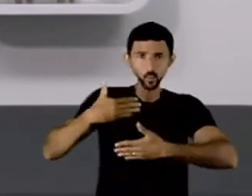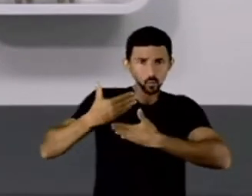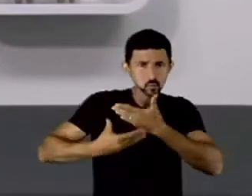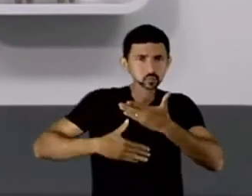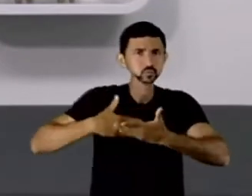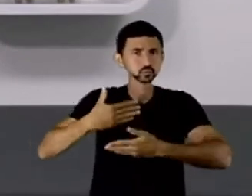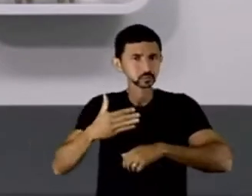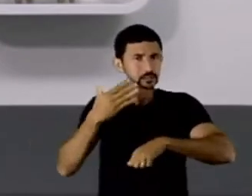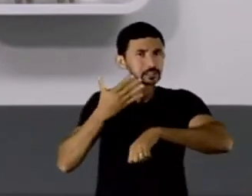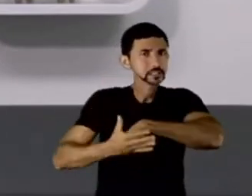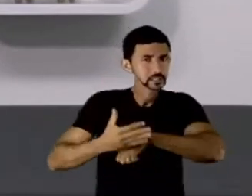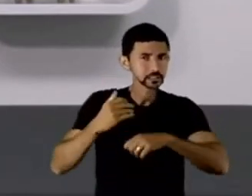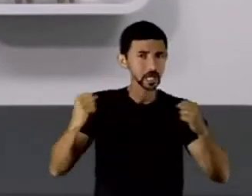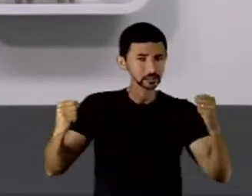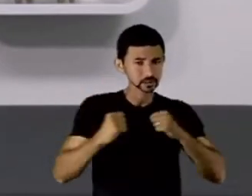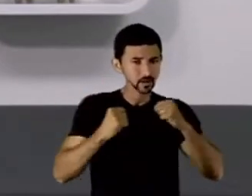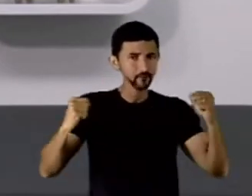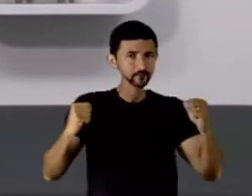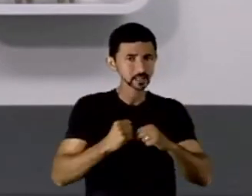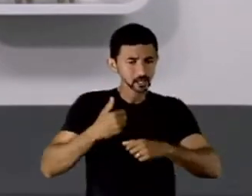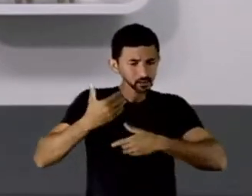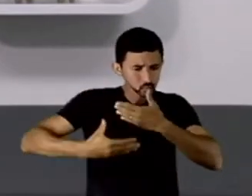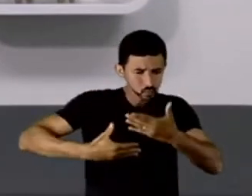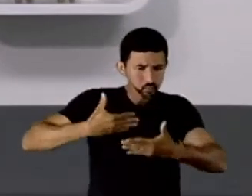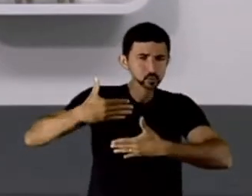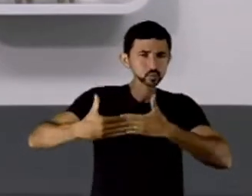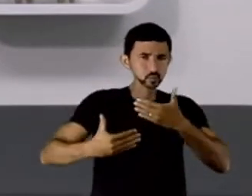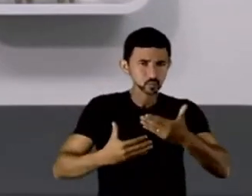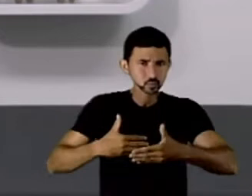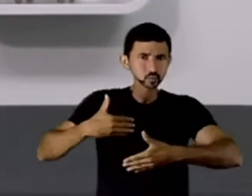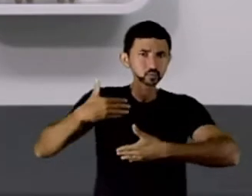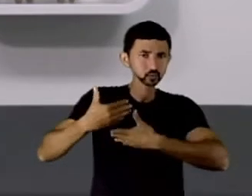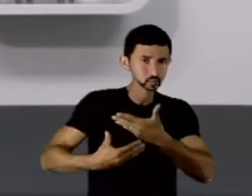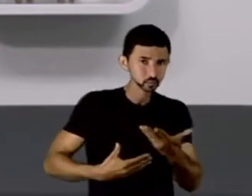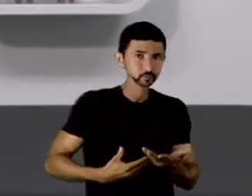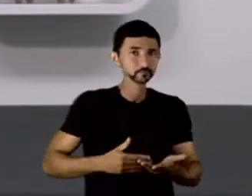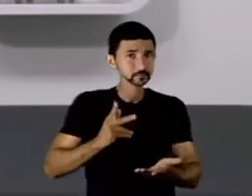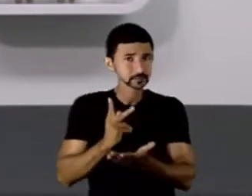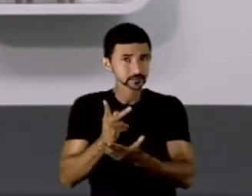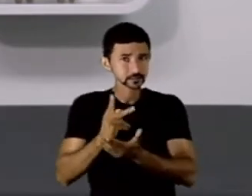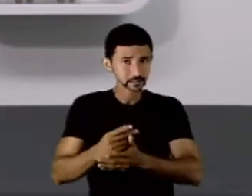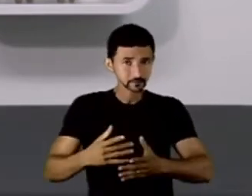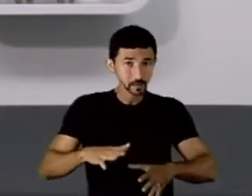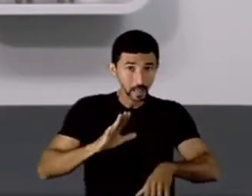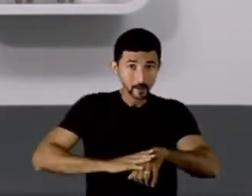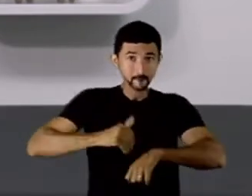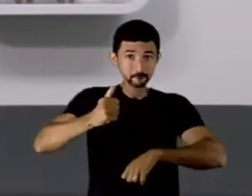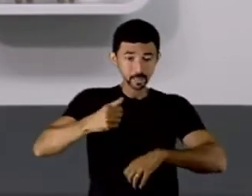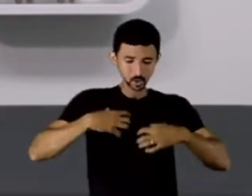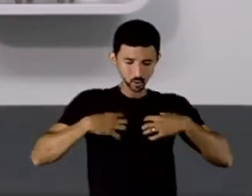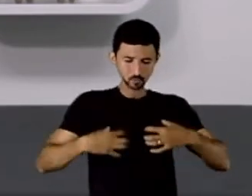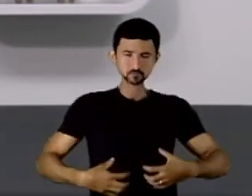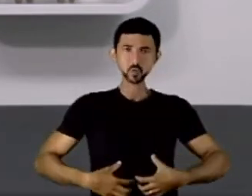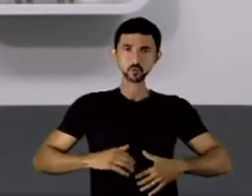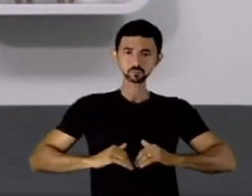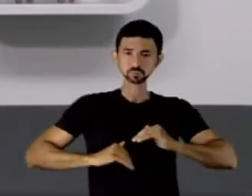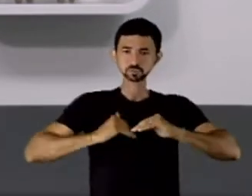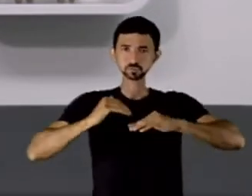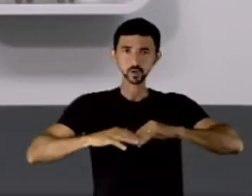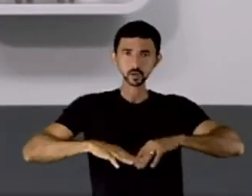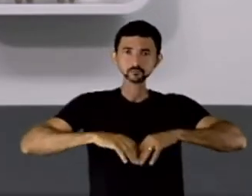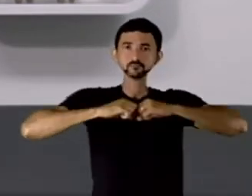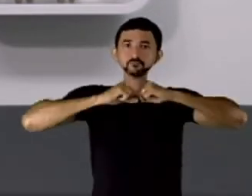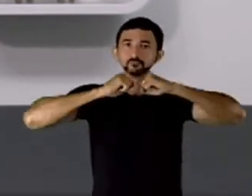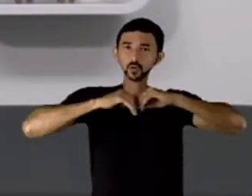de exercício ela aconteça e de forma gradual para que você melhore o seu condicionamento físico.